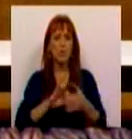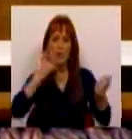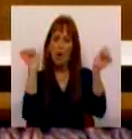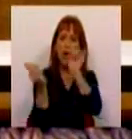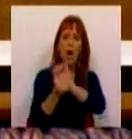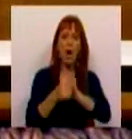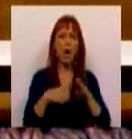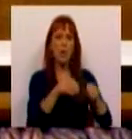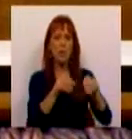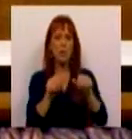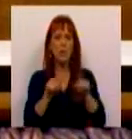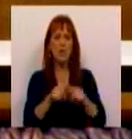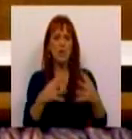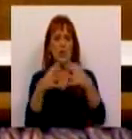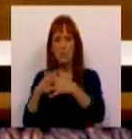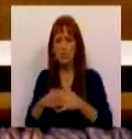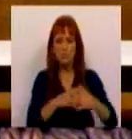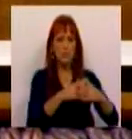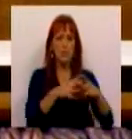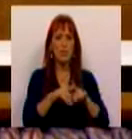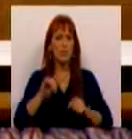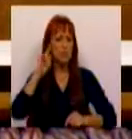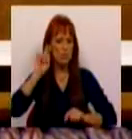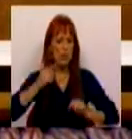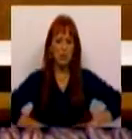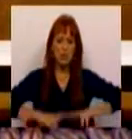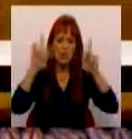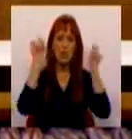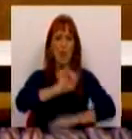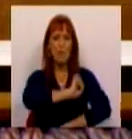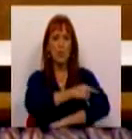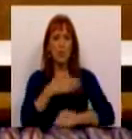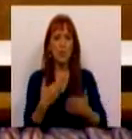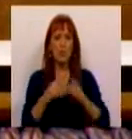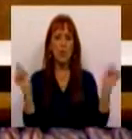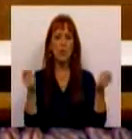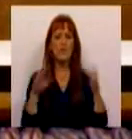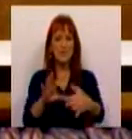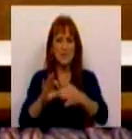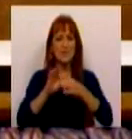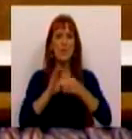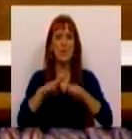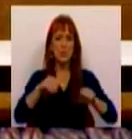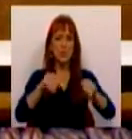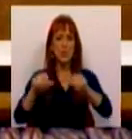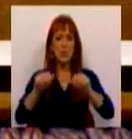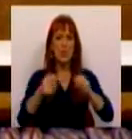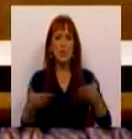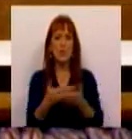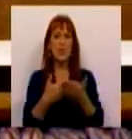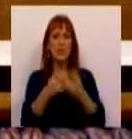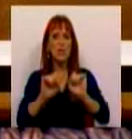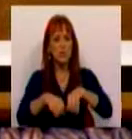transformar territórios, infraestruturar, que soube desenvolver potencialidades, promover a coesão territorial,